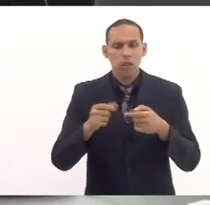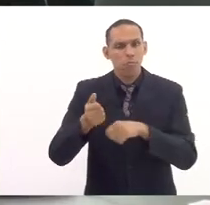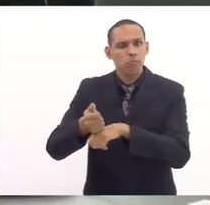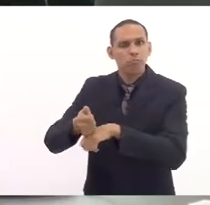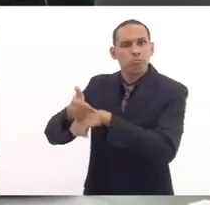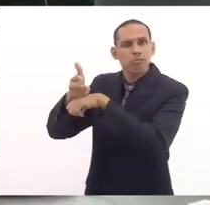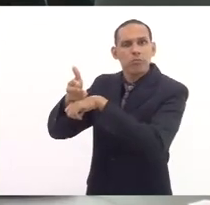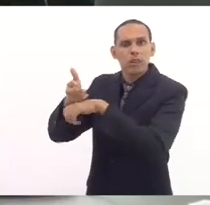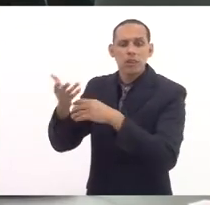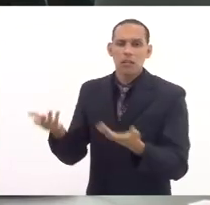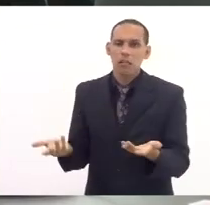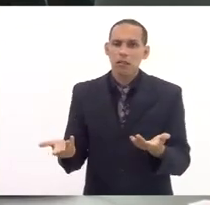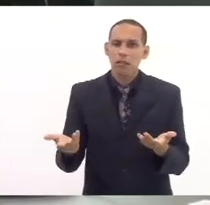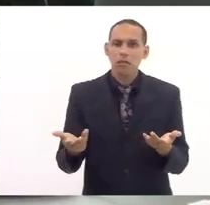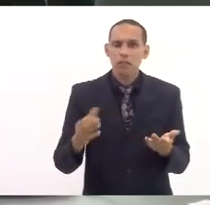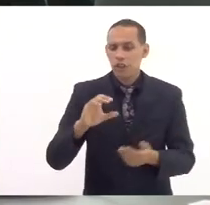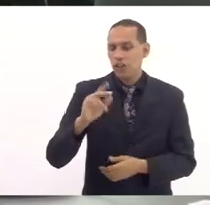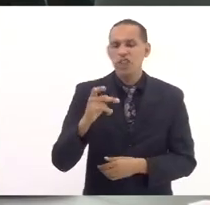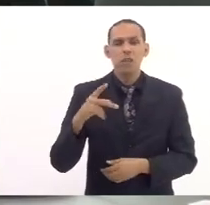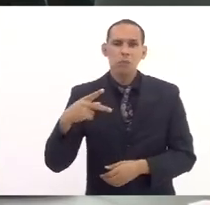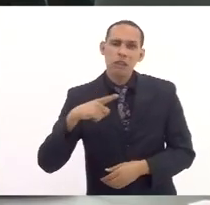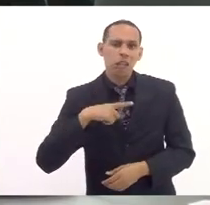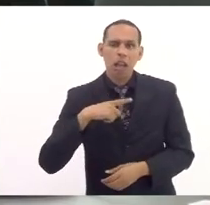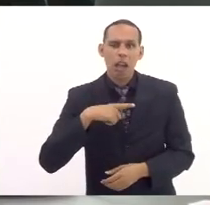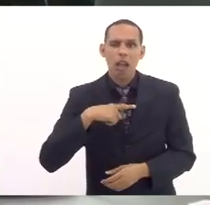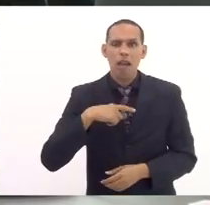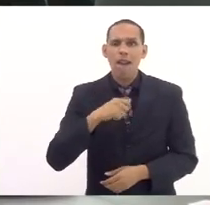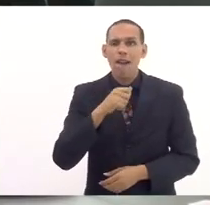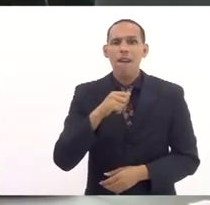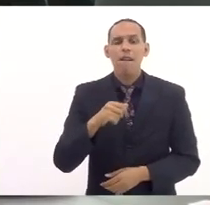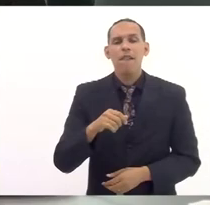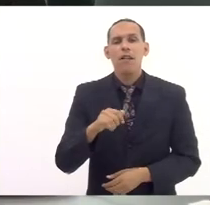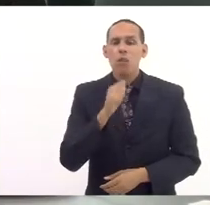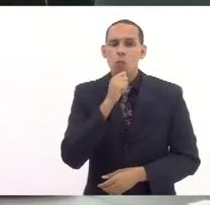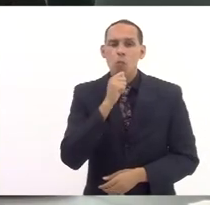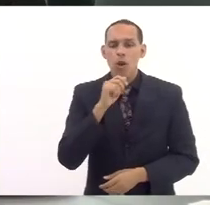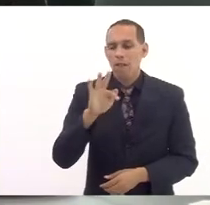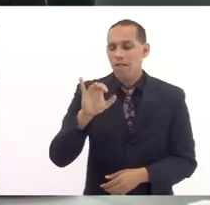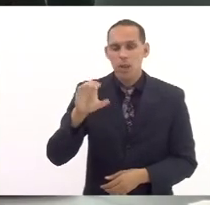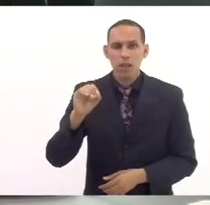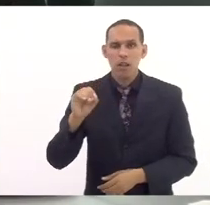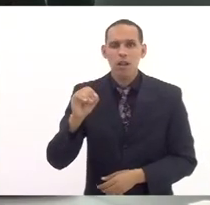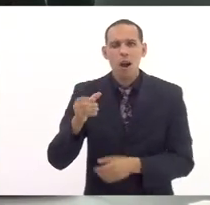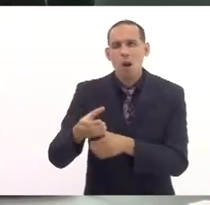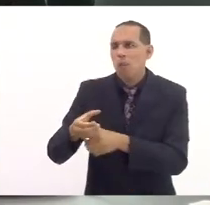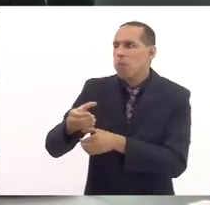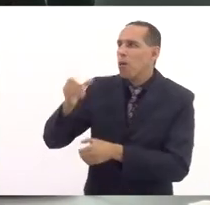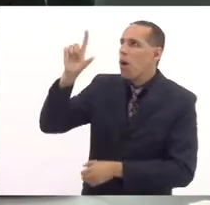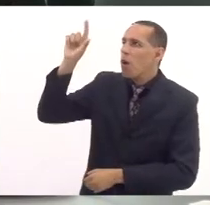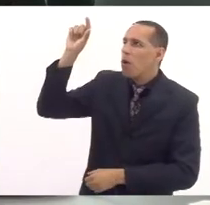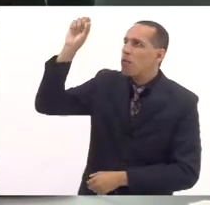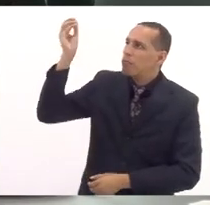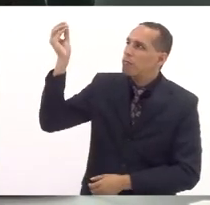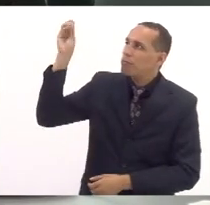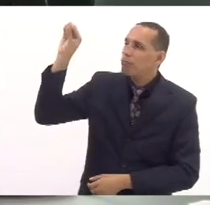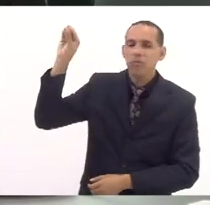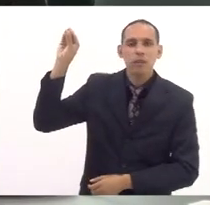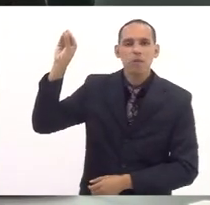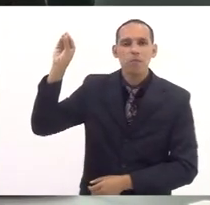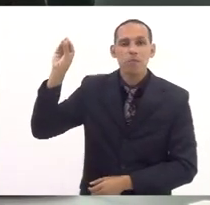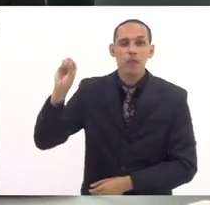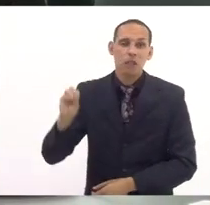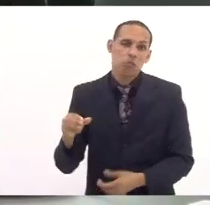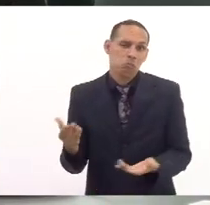com acesso por chip, sem fio, que pode ficar no alto de um poste. Tem uma série de tecnologias. Eu não sei